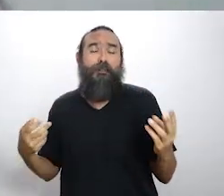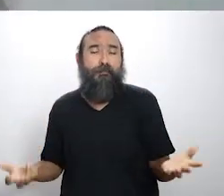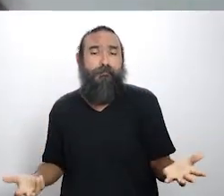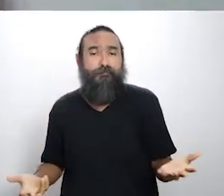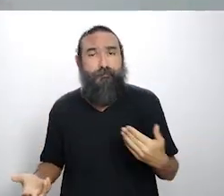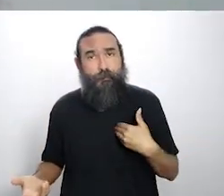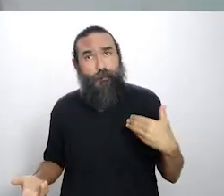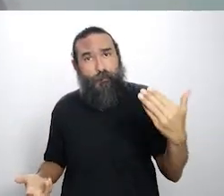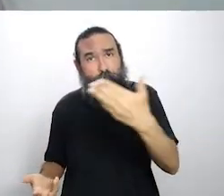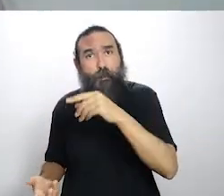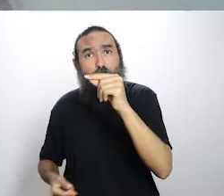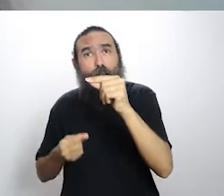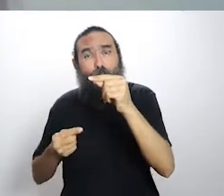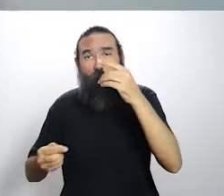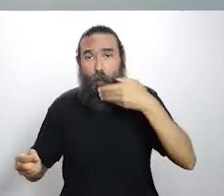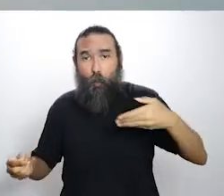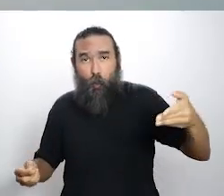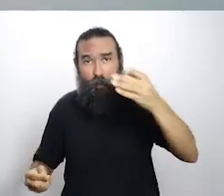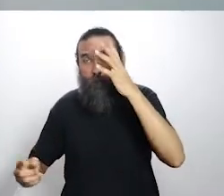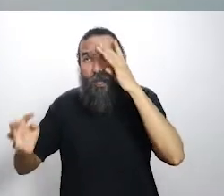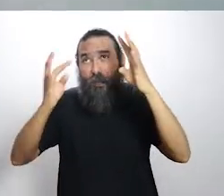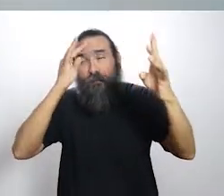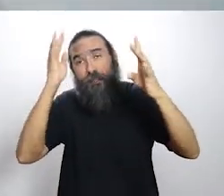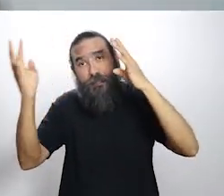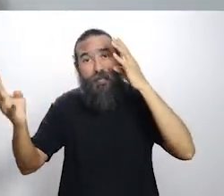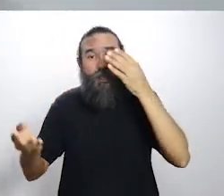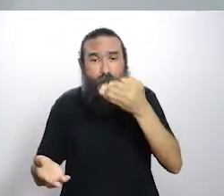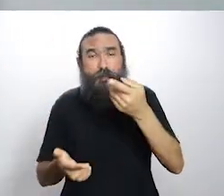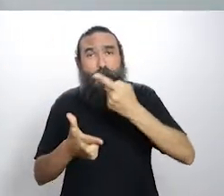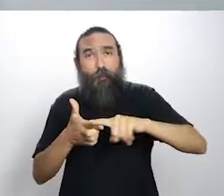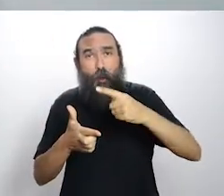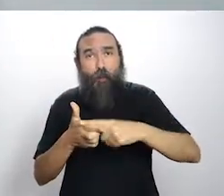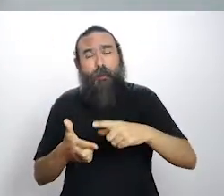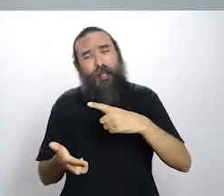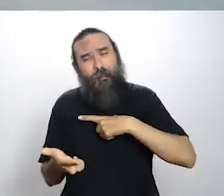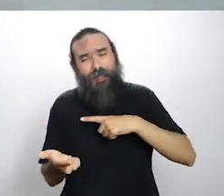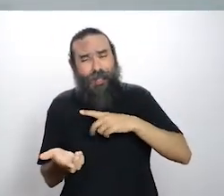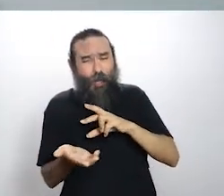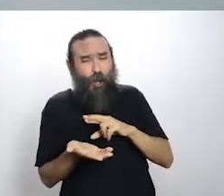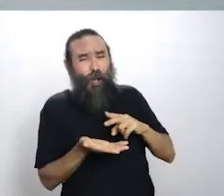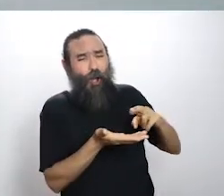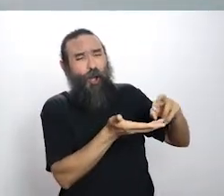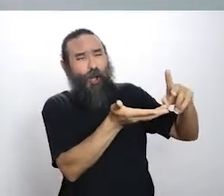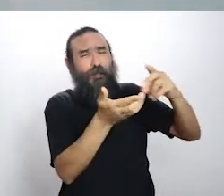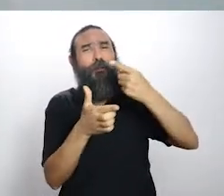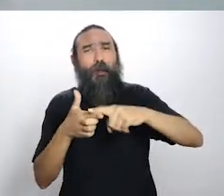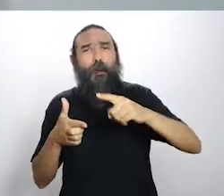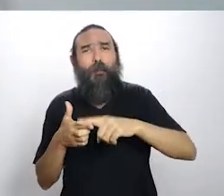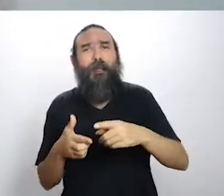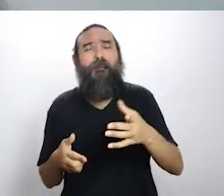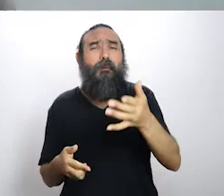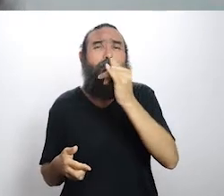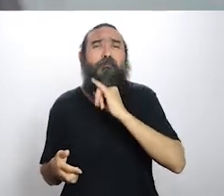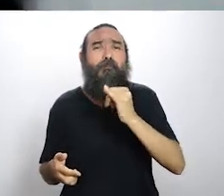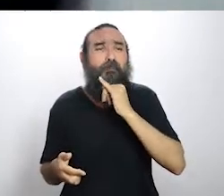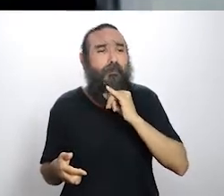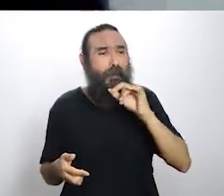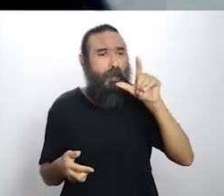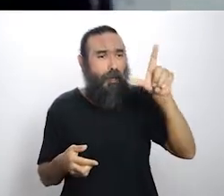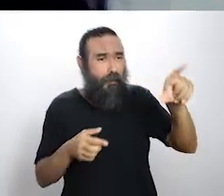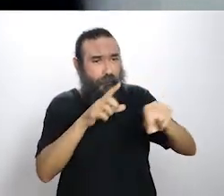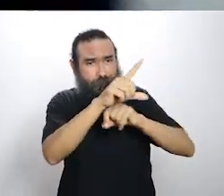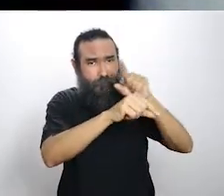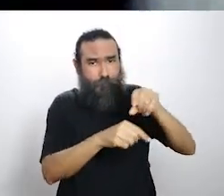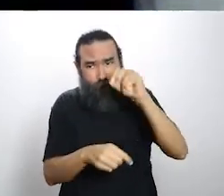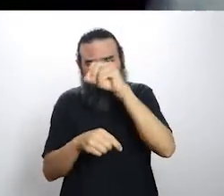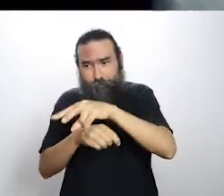deixo isso como uma reflexão para a gente. Nós temos muitos outros problemas, que é a contratação de professores. De